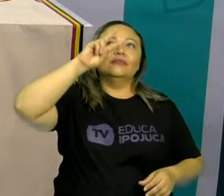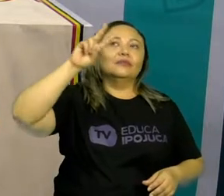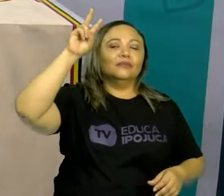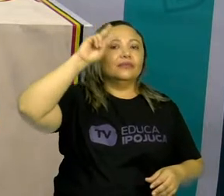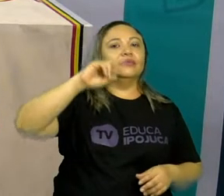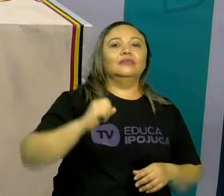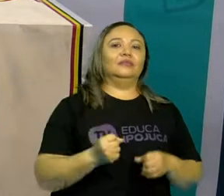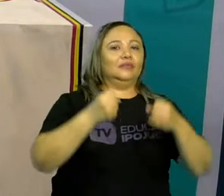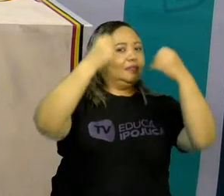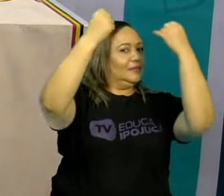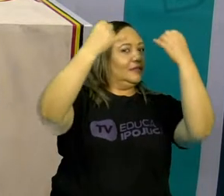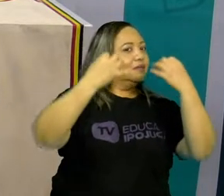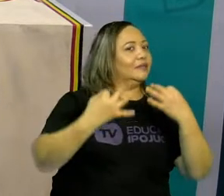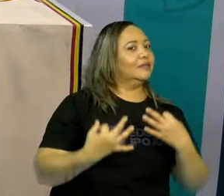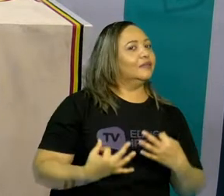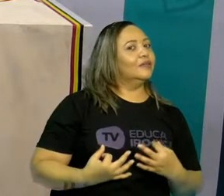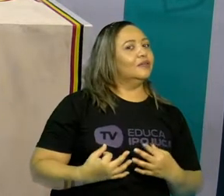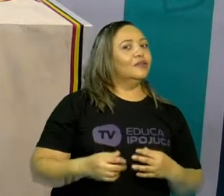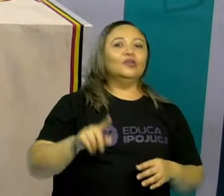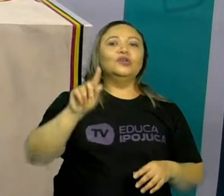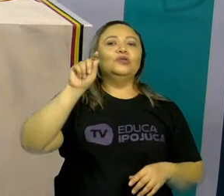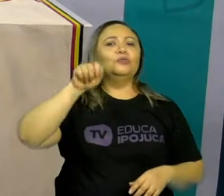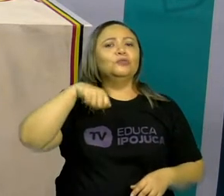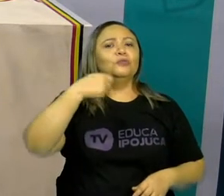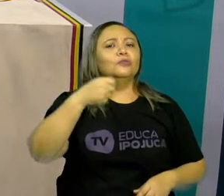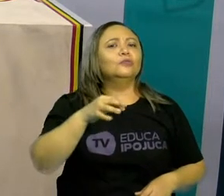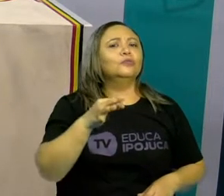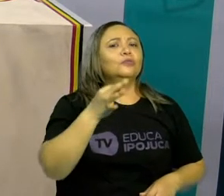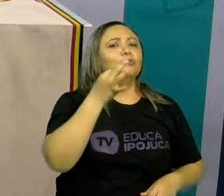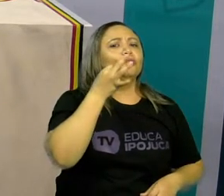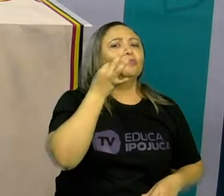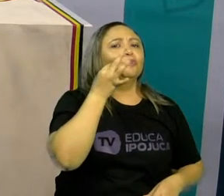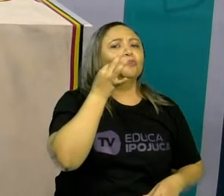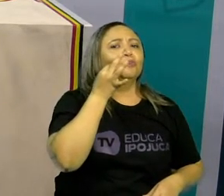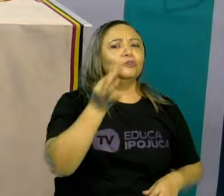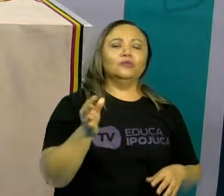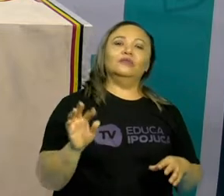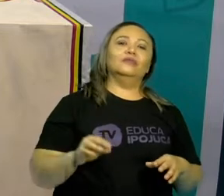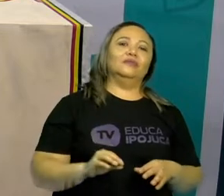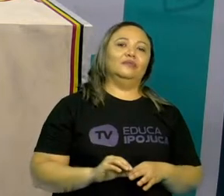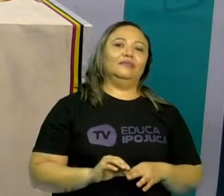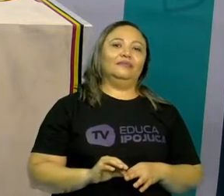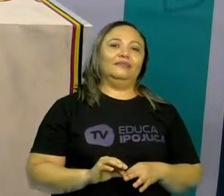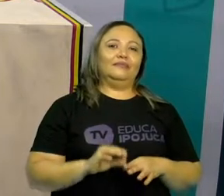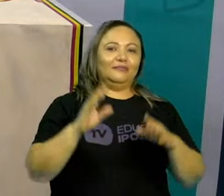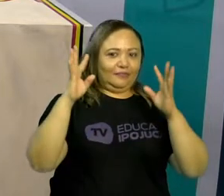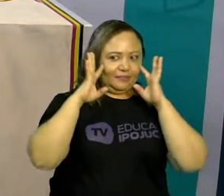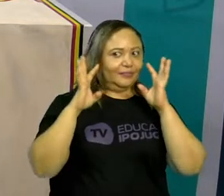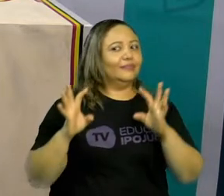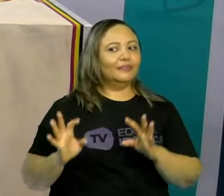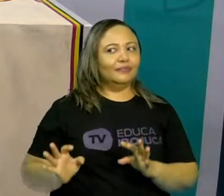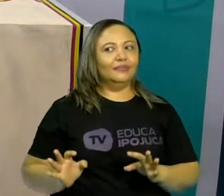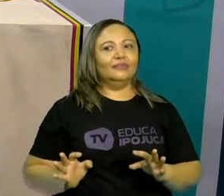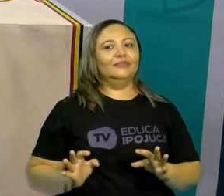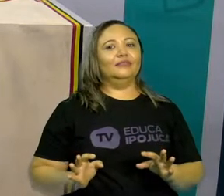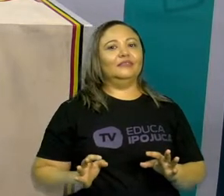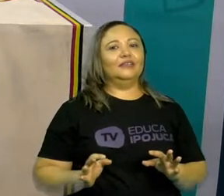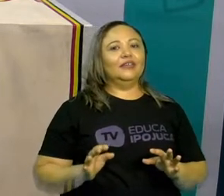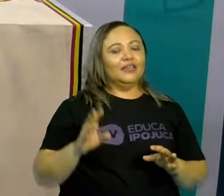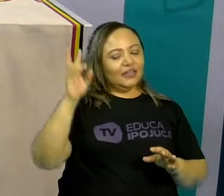contação de história burra nenhum e seus sentidos agora vamos prestar atenção